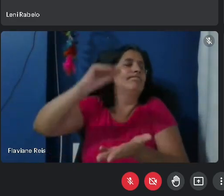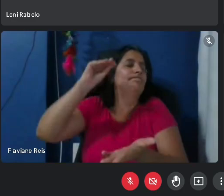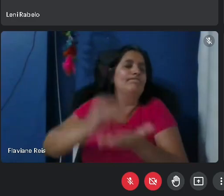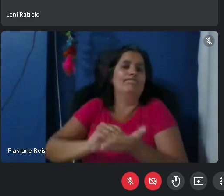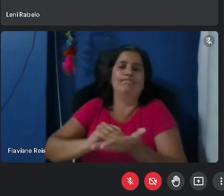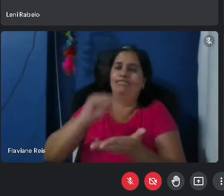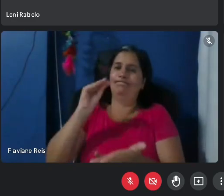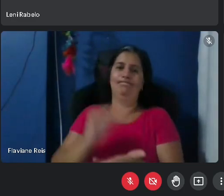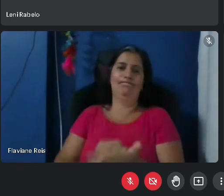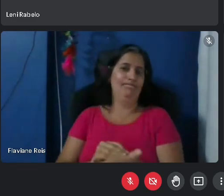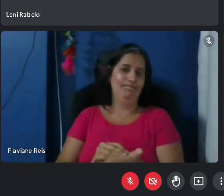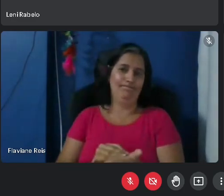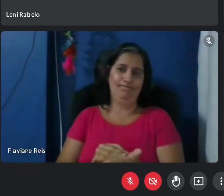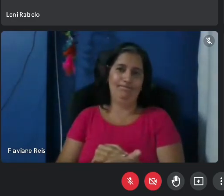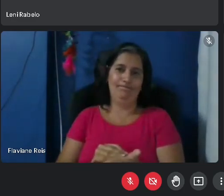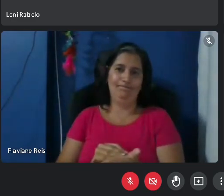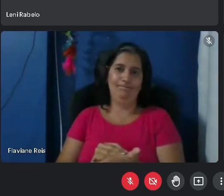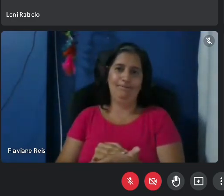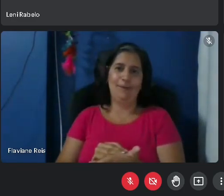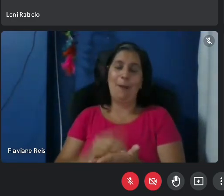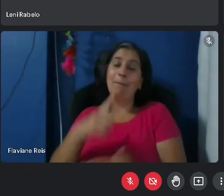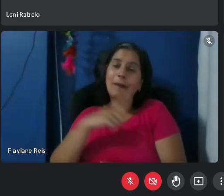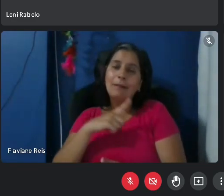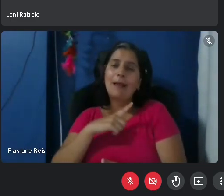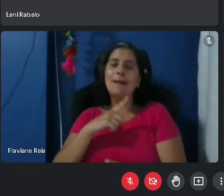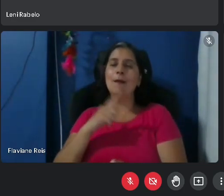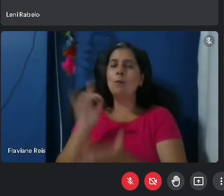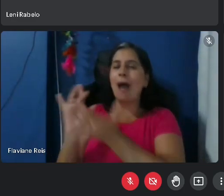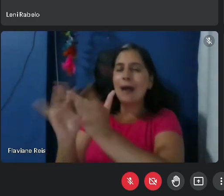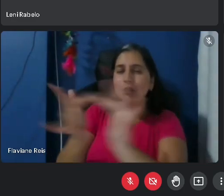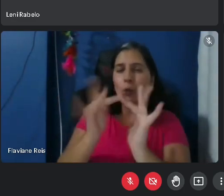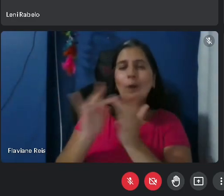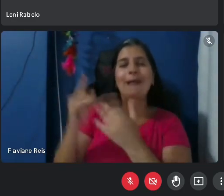A área da saúde ainda está precária.